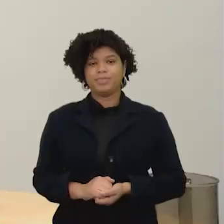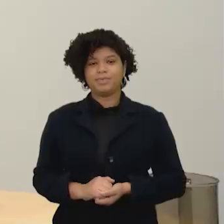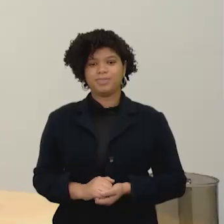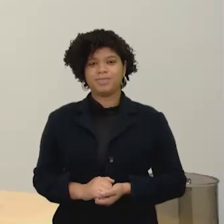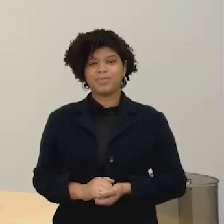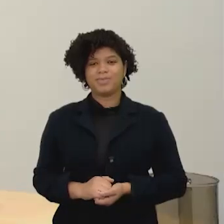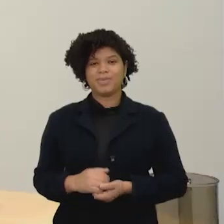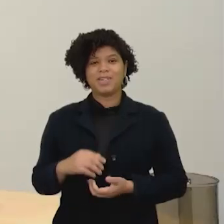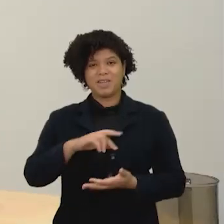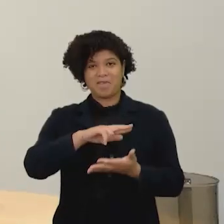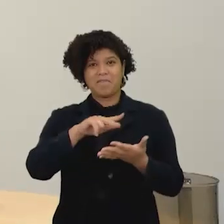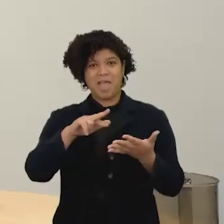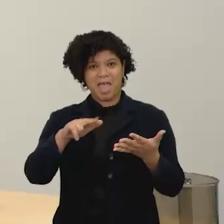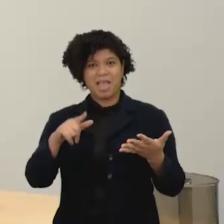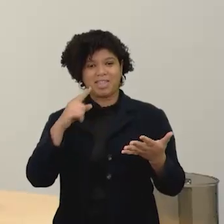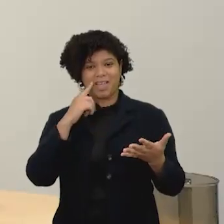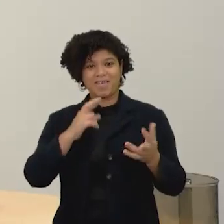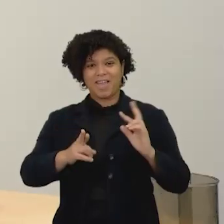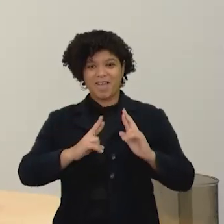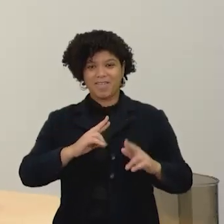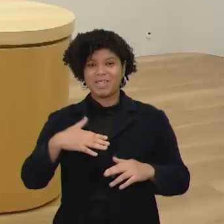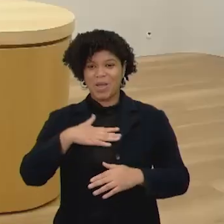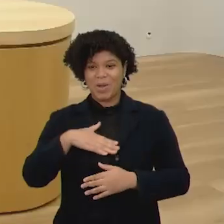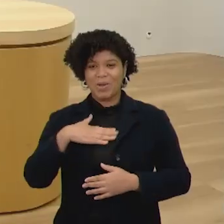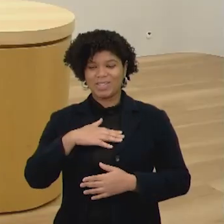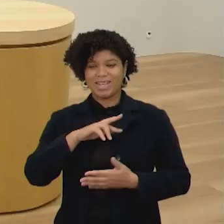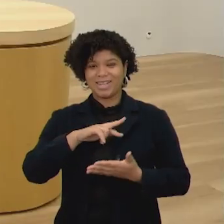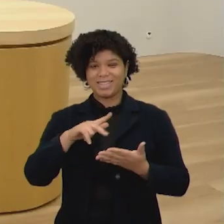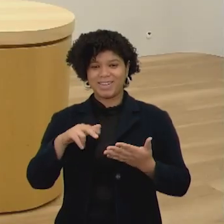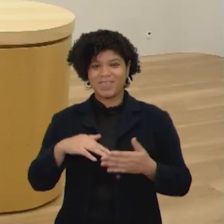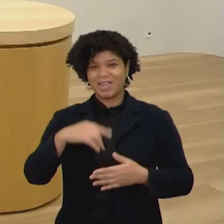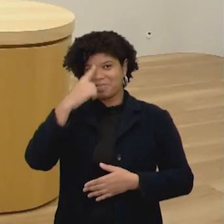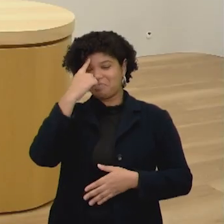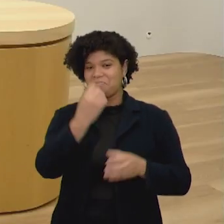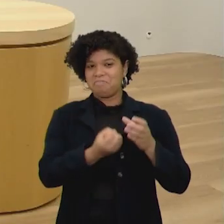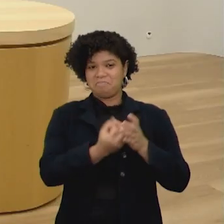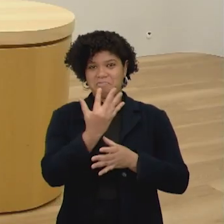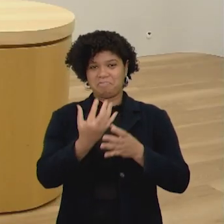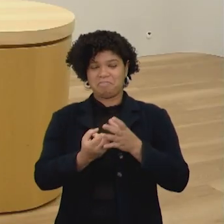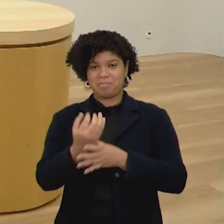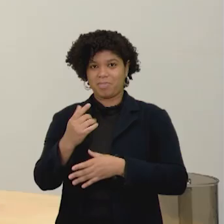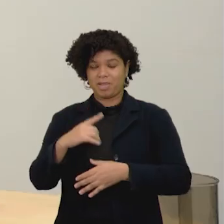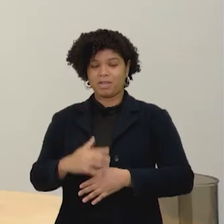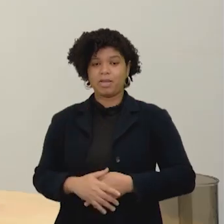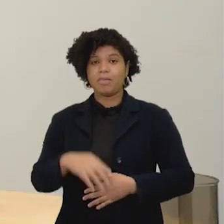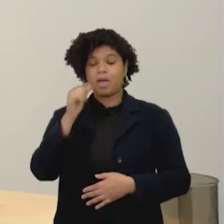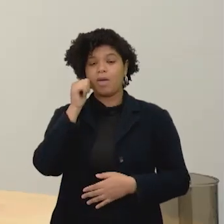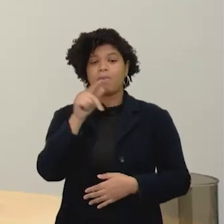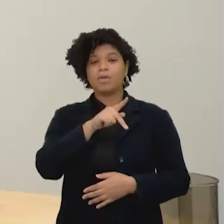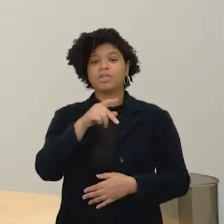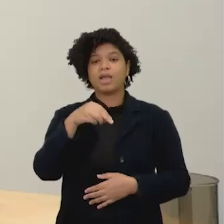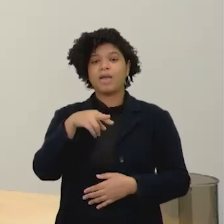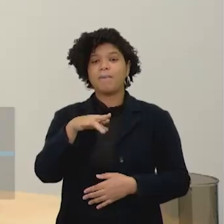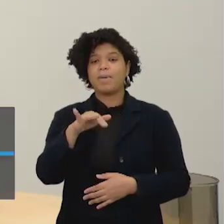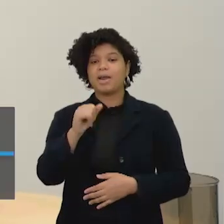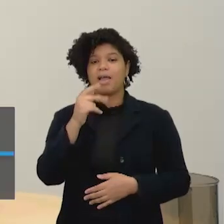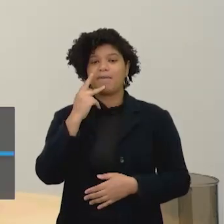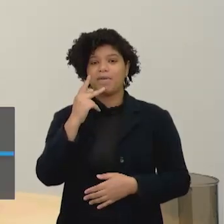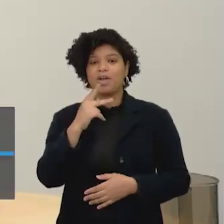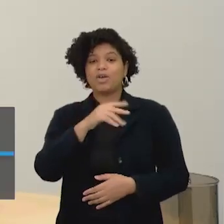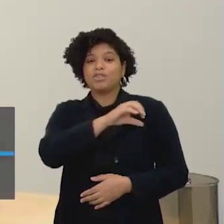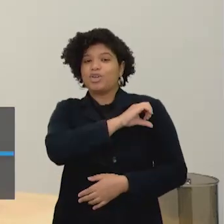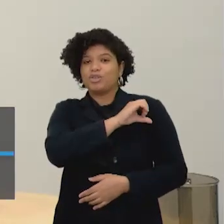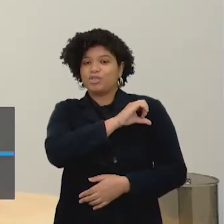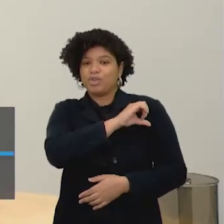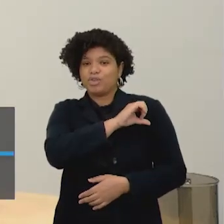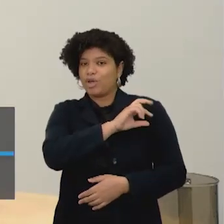Gostei Mauro, dessa aqui. olha que interessante. Eu gostei da Pronádia aqui. Sensacional, ó. A professora Maria falou que não tem nem 9º ano, mas